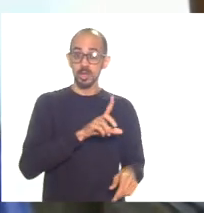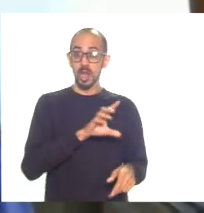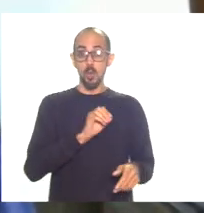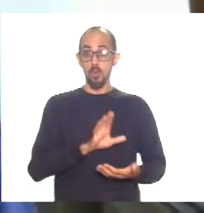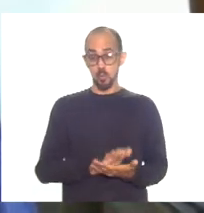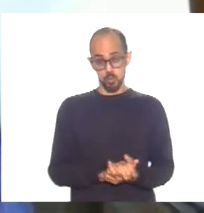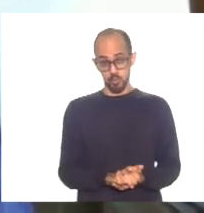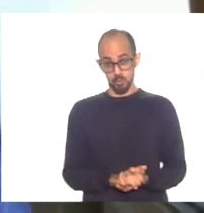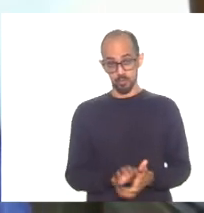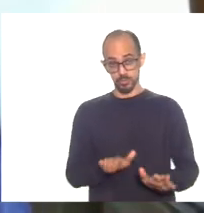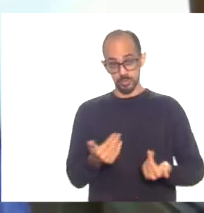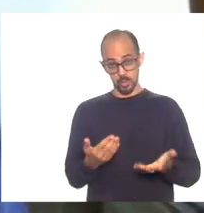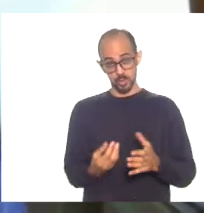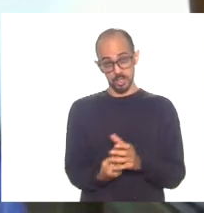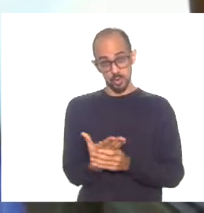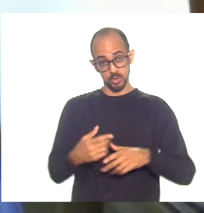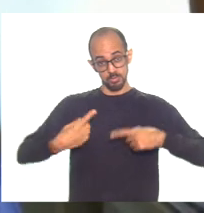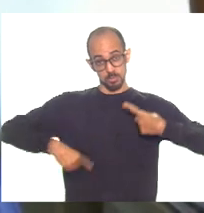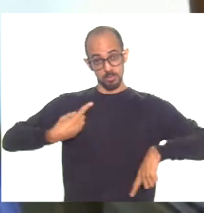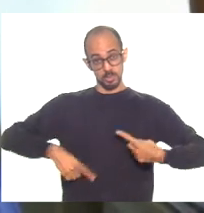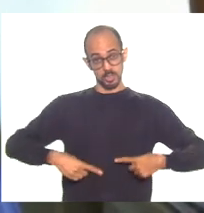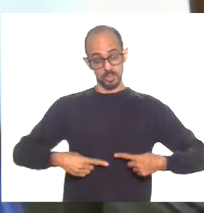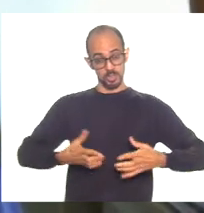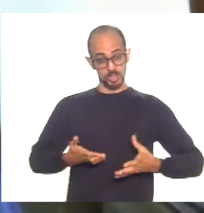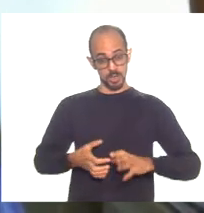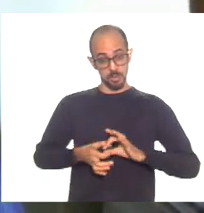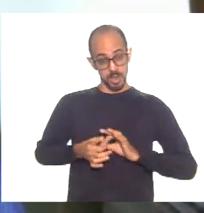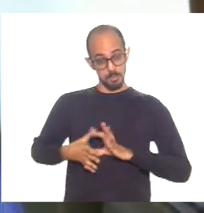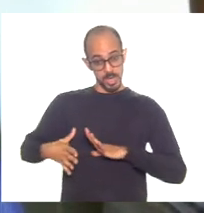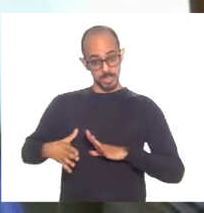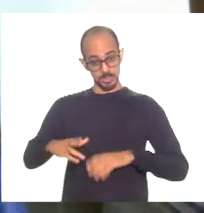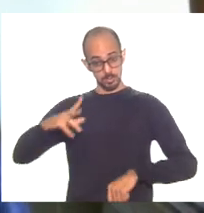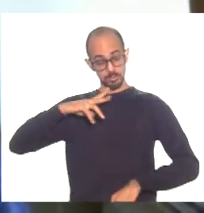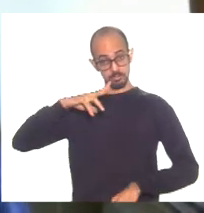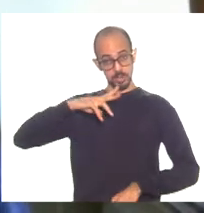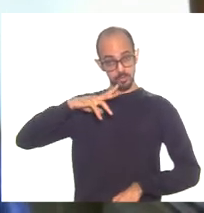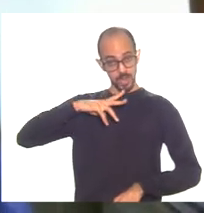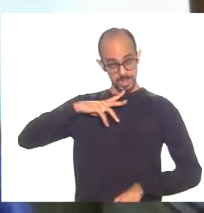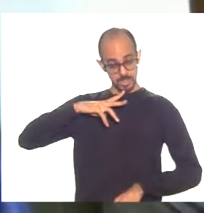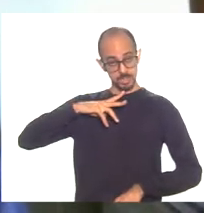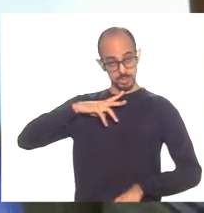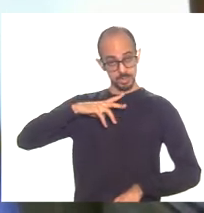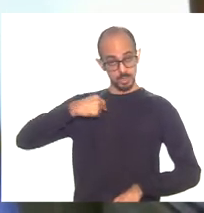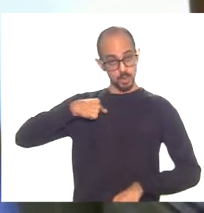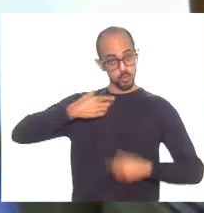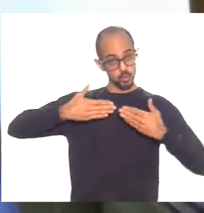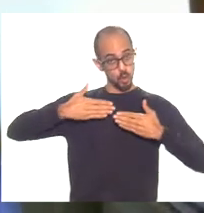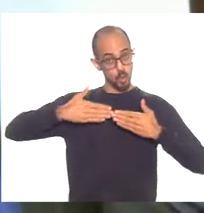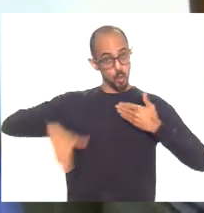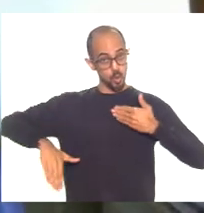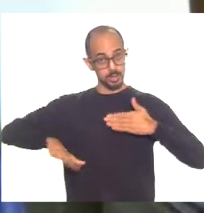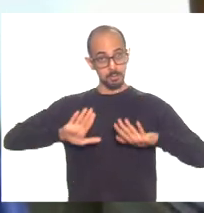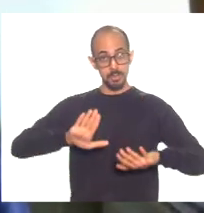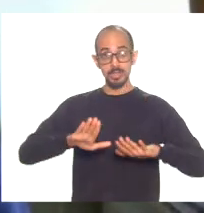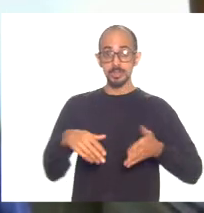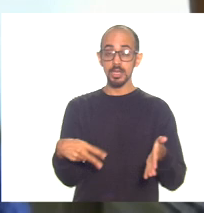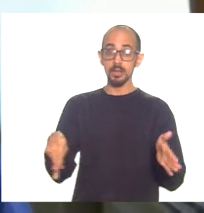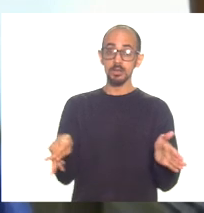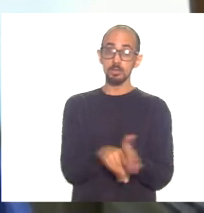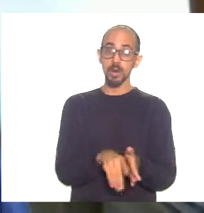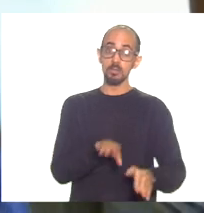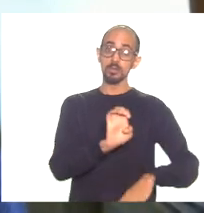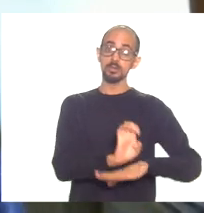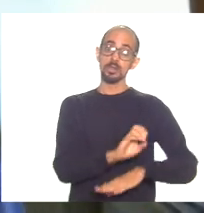politizou-se uma concessão à iniciativa privada, que eu sou contra, mas que estava no âmbito do Estado do Rio